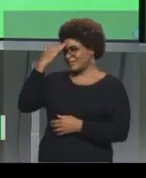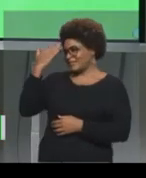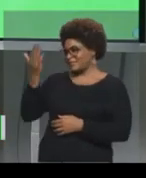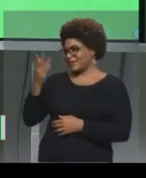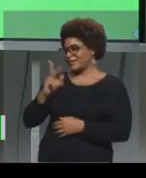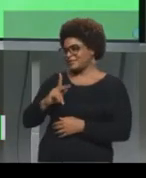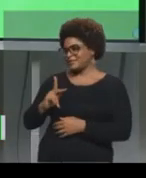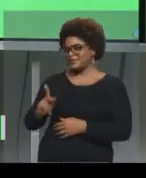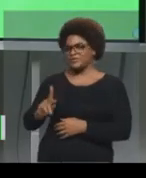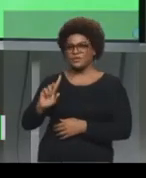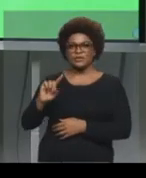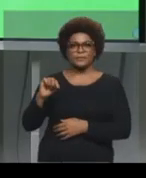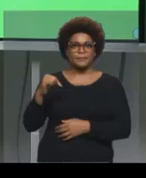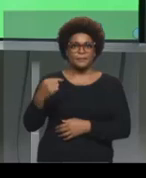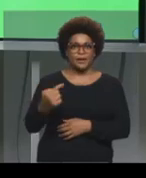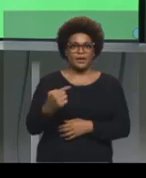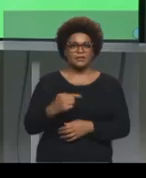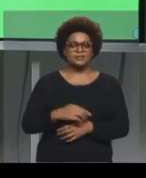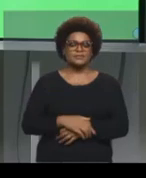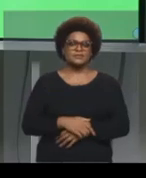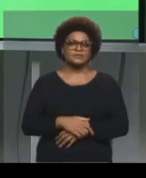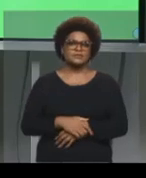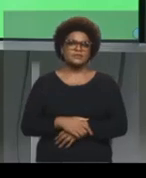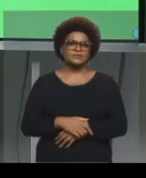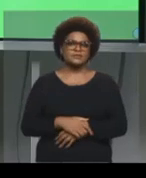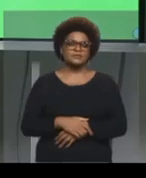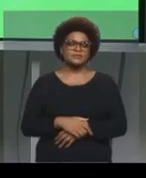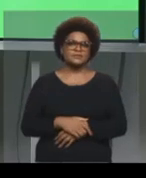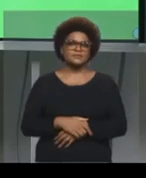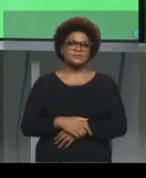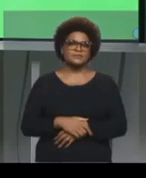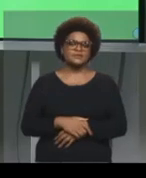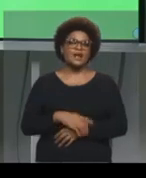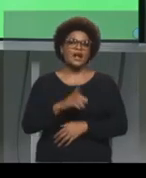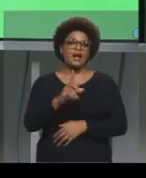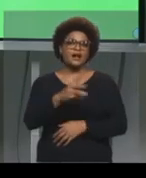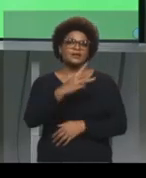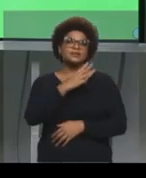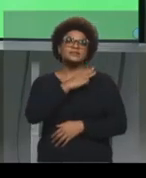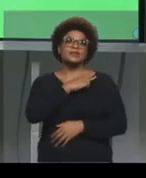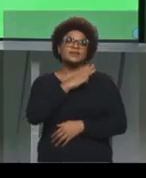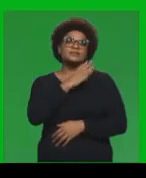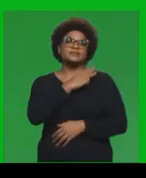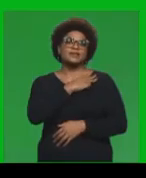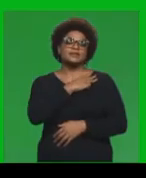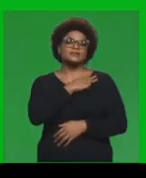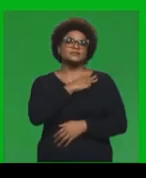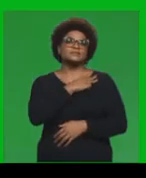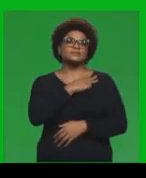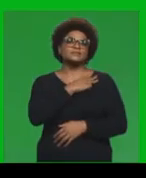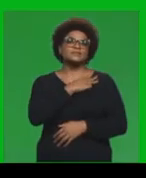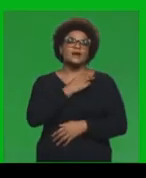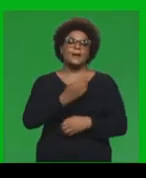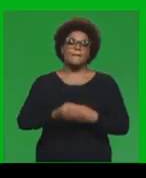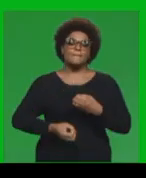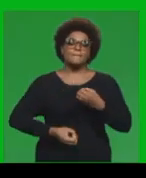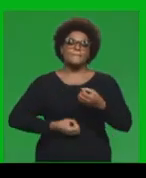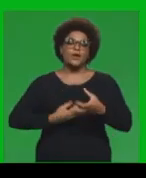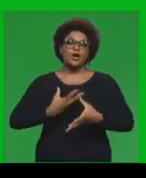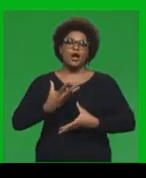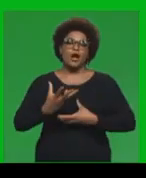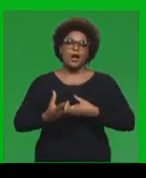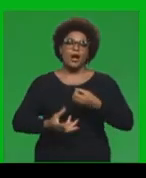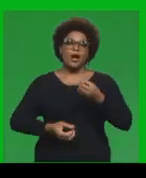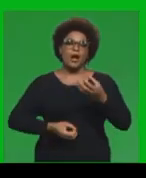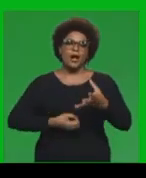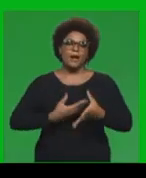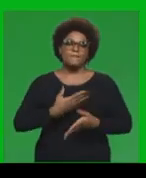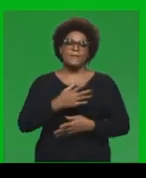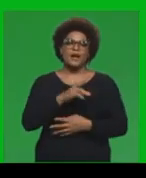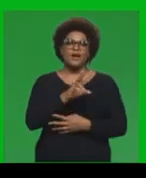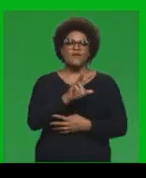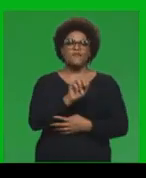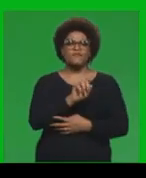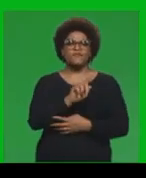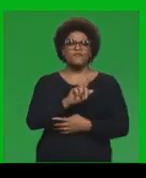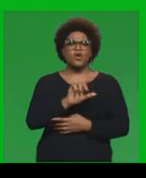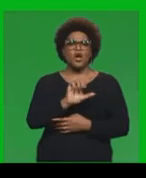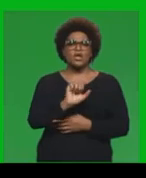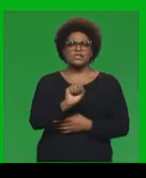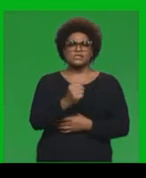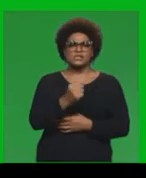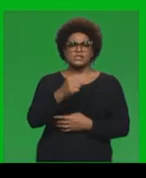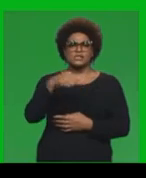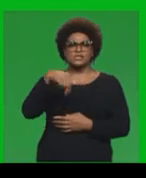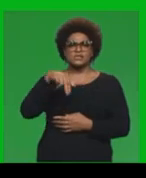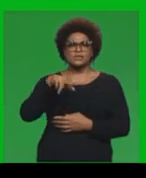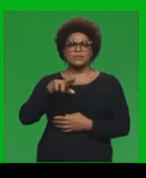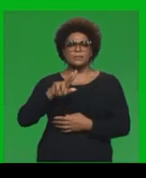Vamos para a próxima. Nossa próxima dúvida é do 3º ano. O poema Vozes Mulheres não tem rima. Qual é o nome